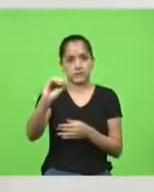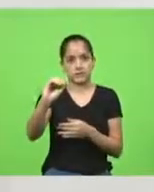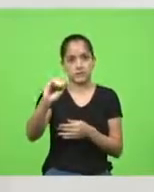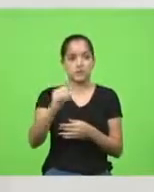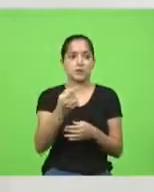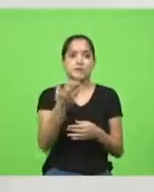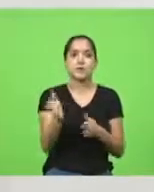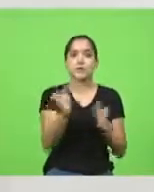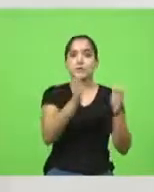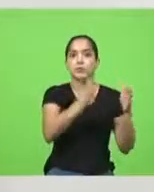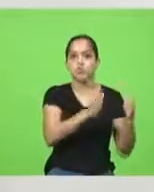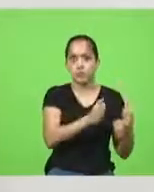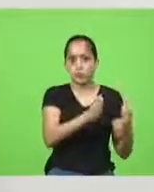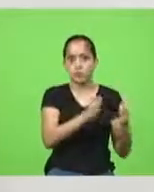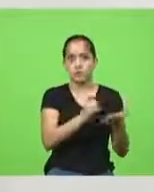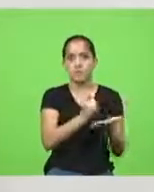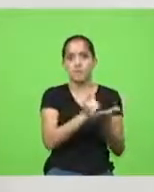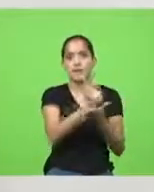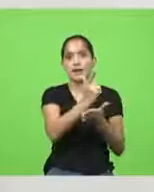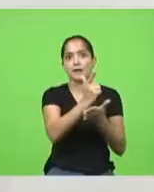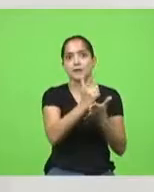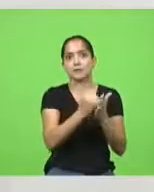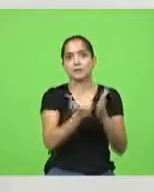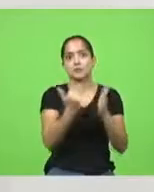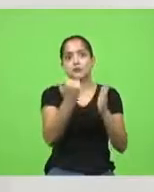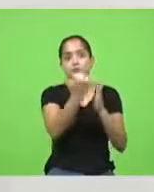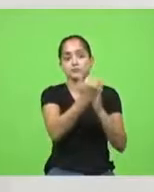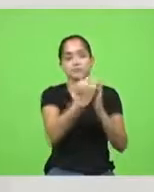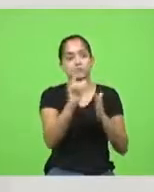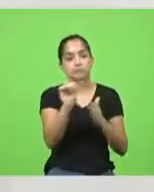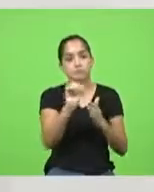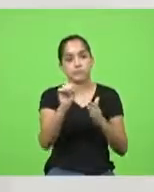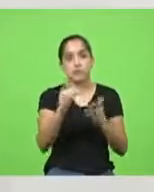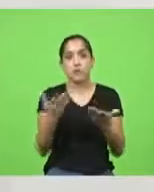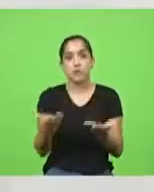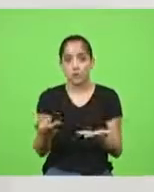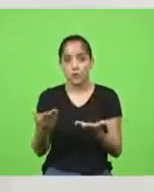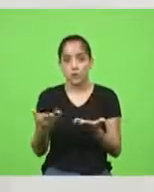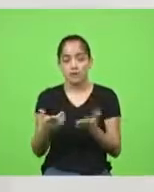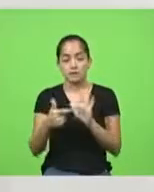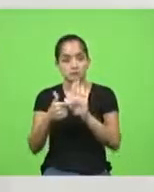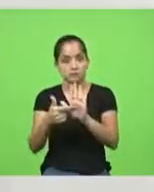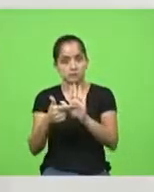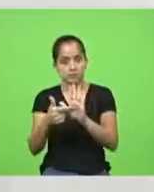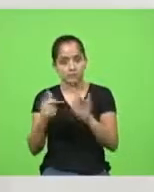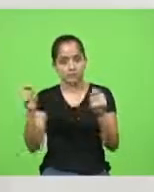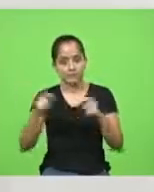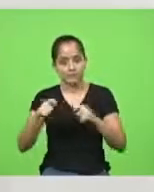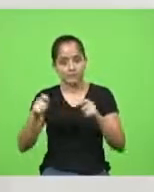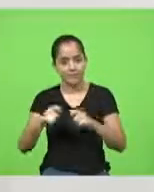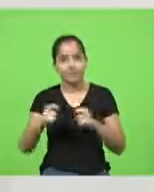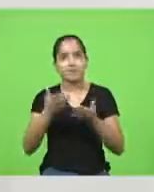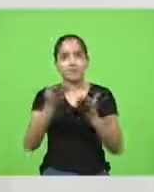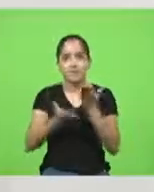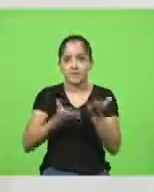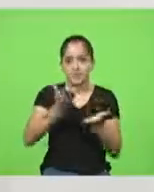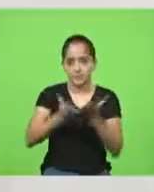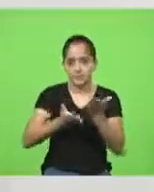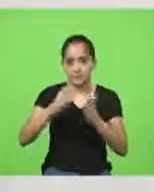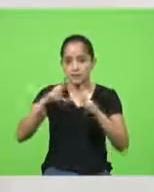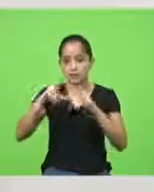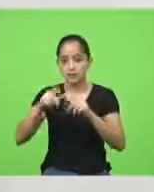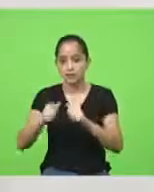para o outro setor paga as taxas inteiras. Com essa distribuição, nós vamos atender várias cadeias